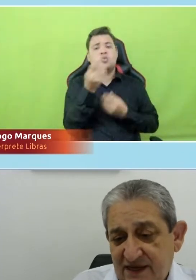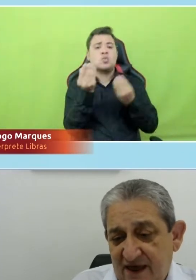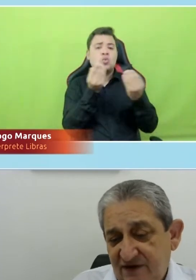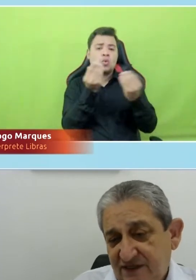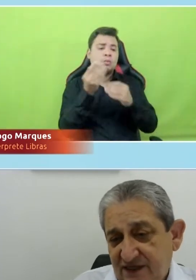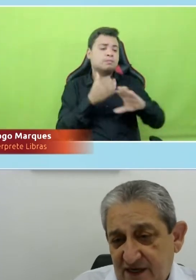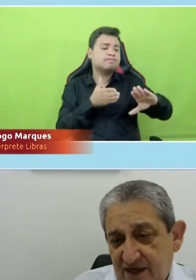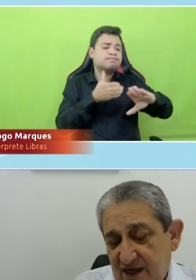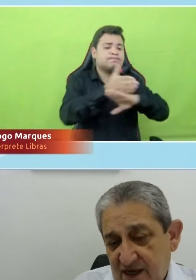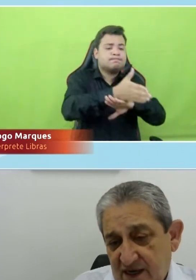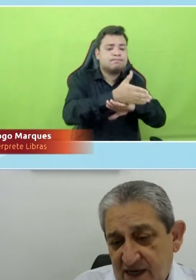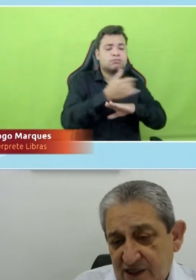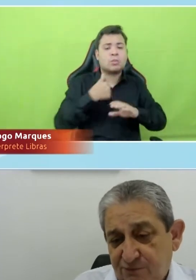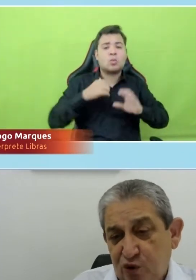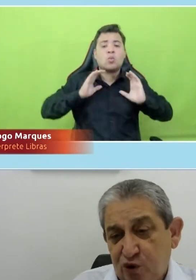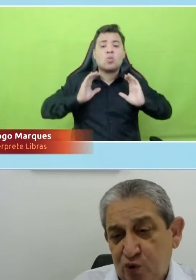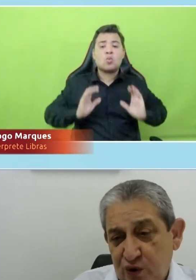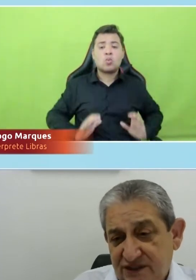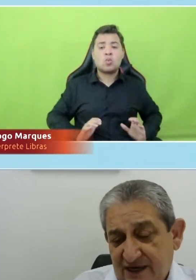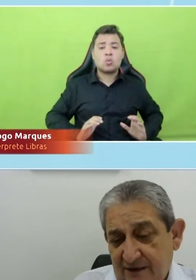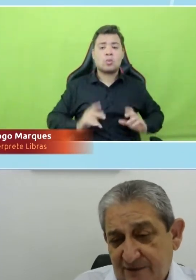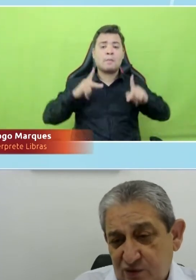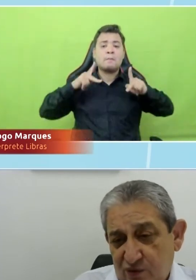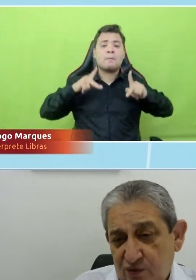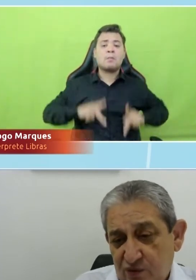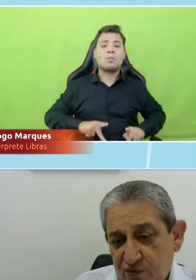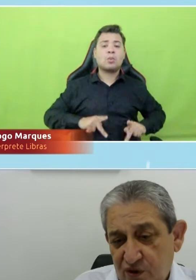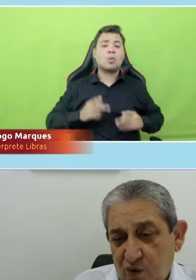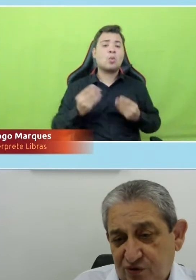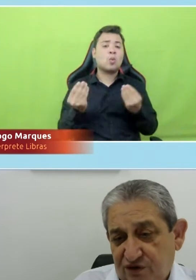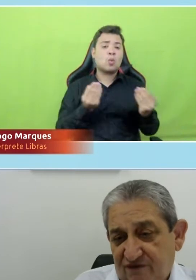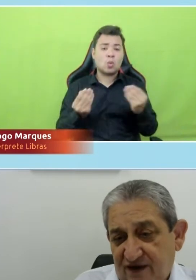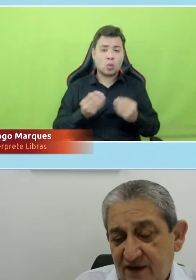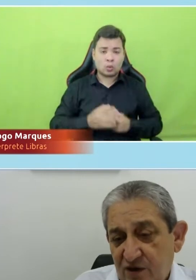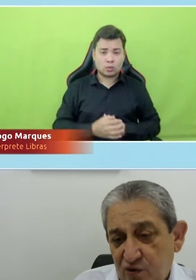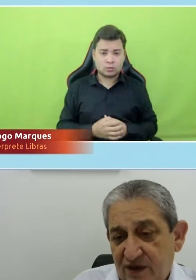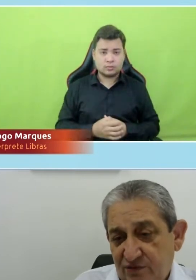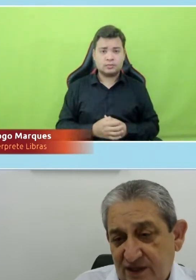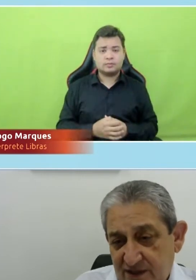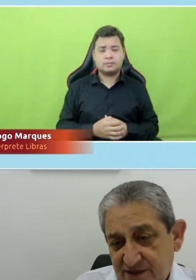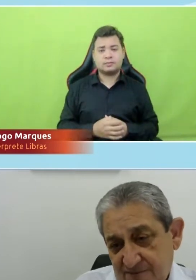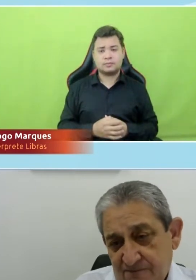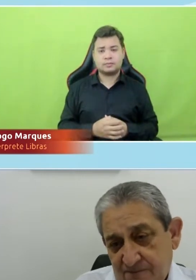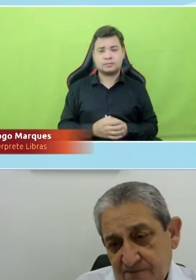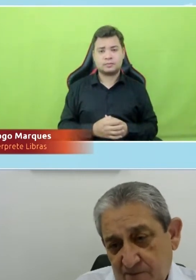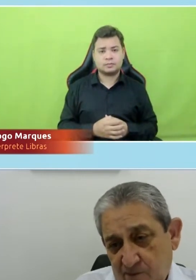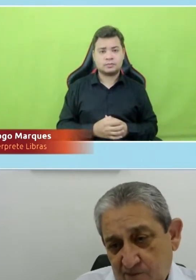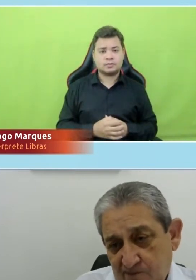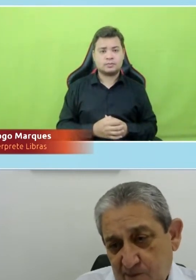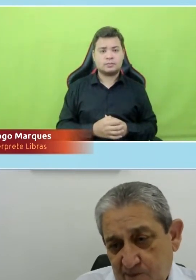quais devem ser as posturas daquela pessoa enquanto estiver no meio deles.